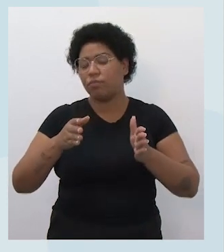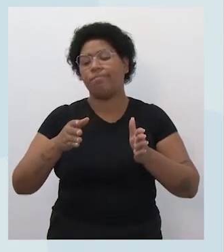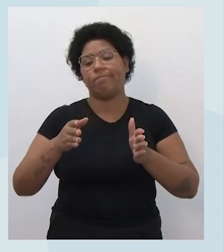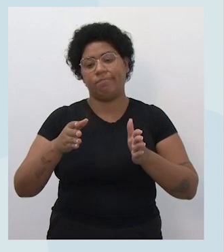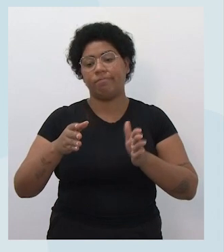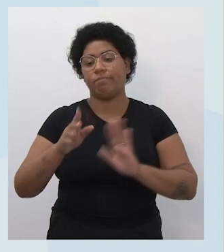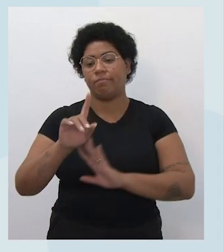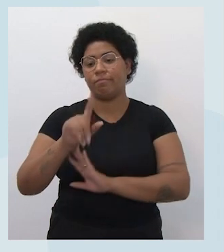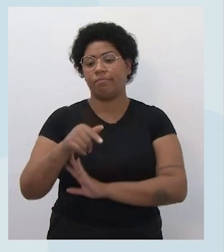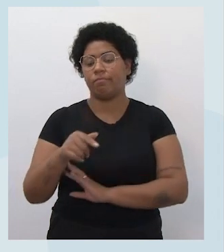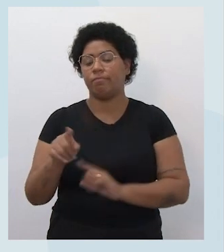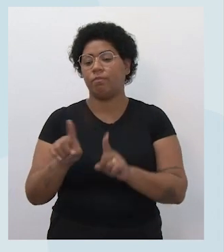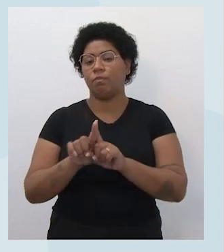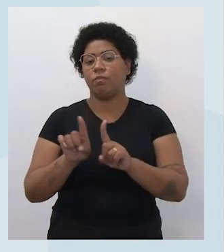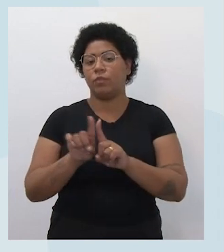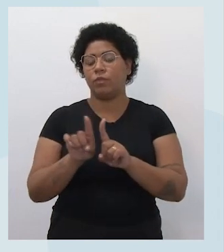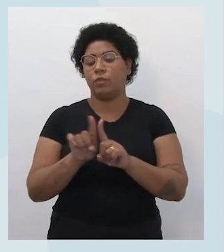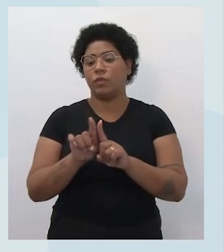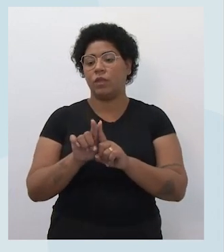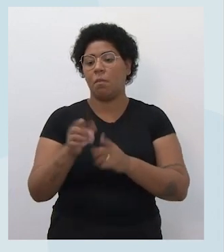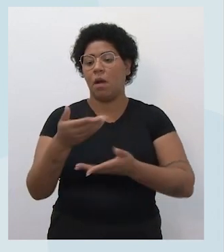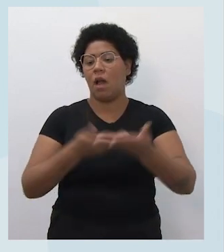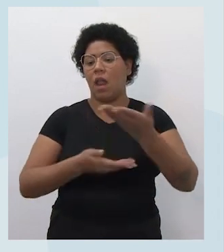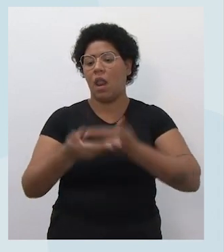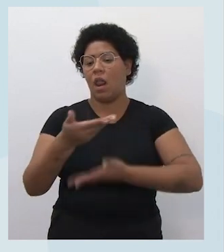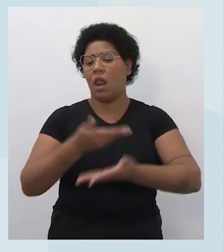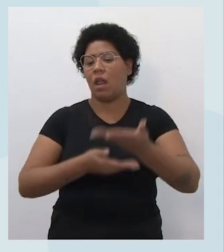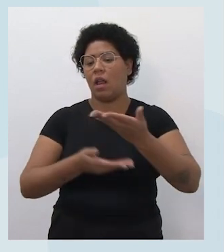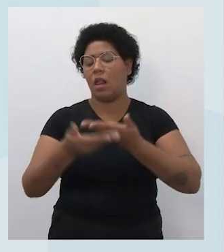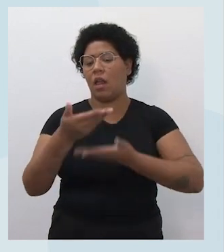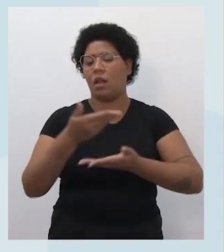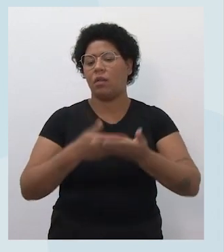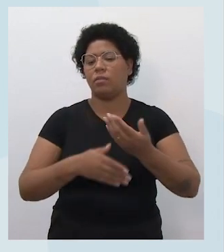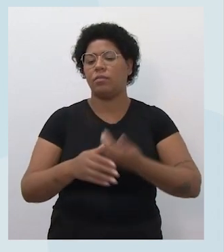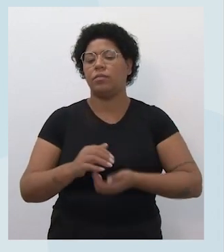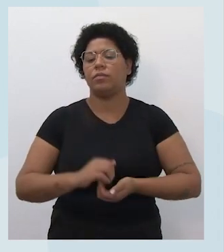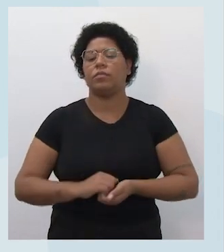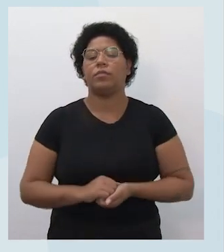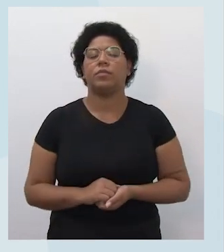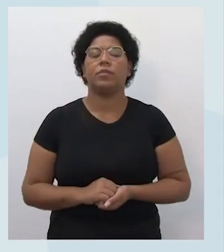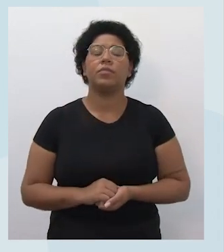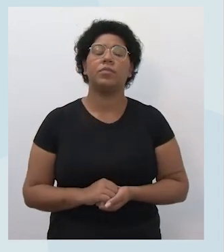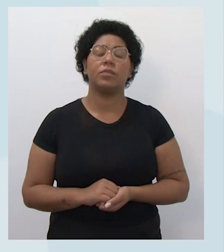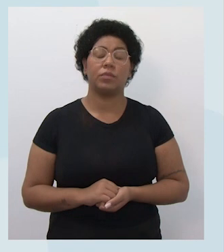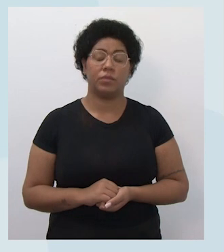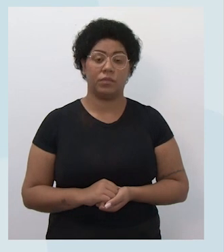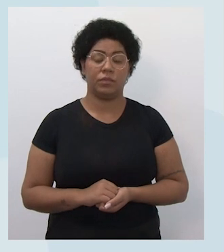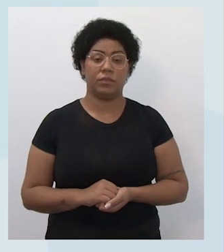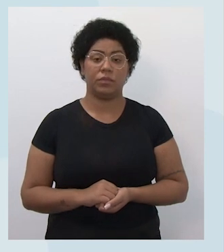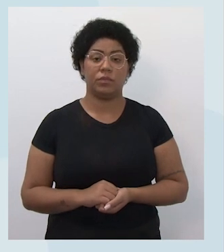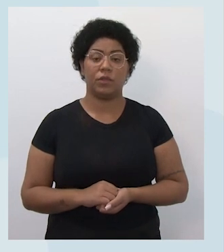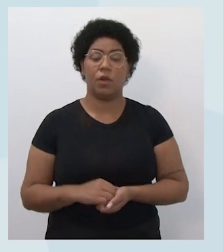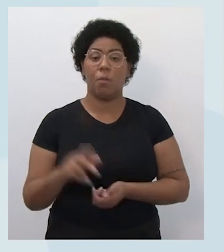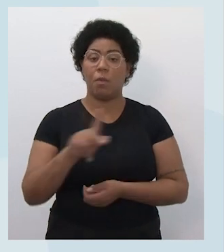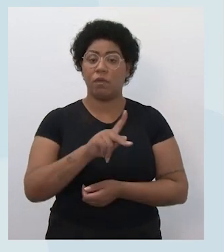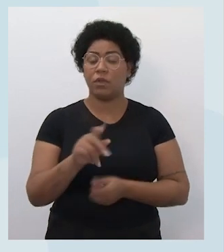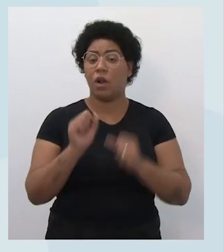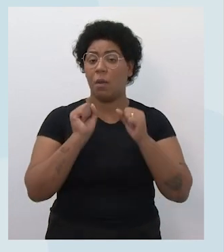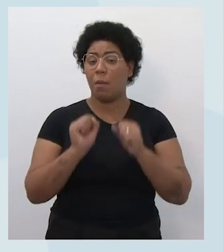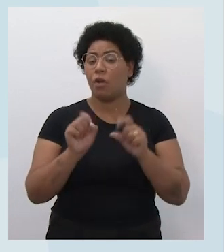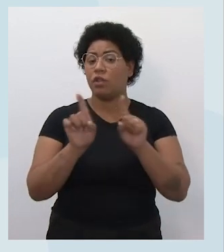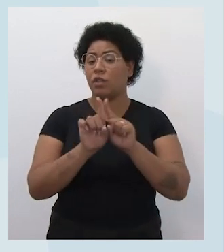né, muitas vezes, em alguns momentos, essa participação assíncrona, né, dos estudantes. O professor pode considerar